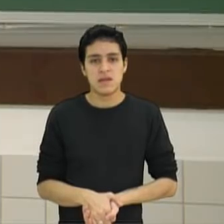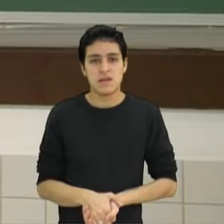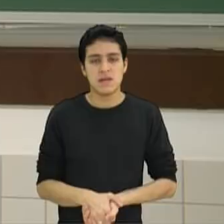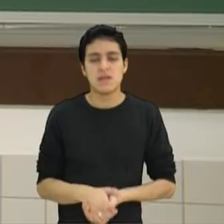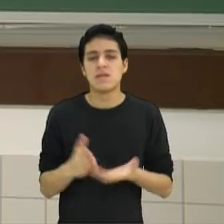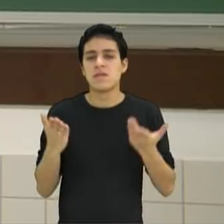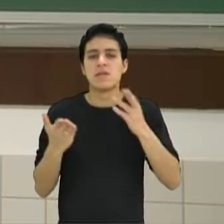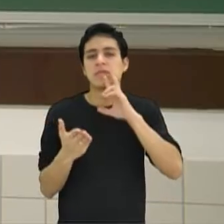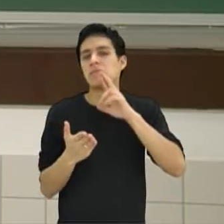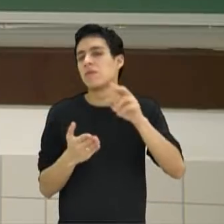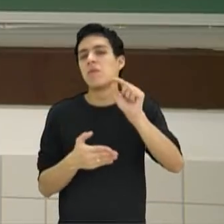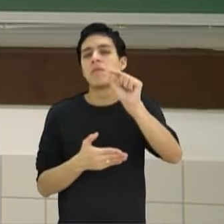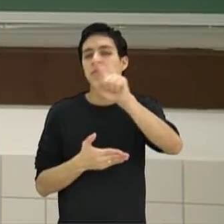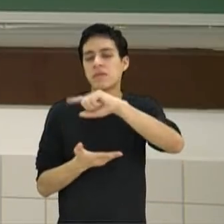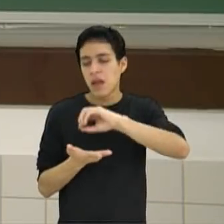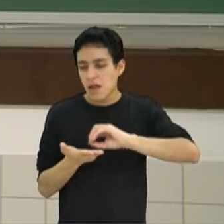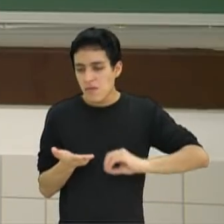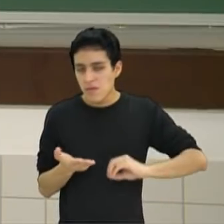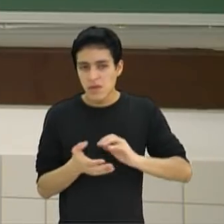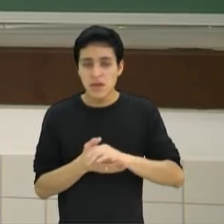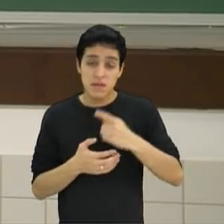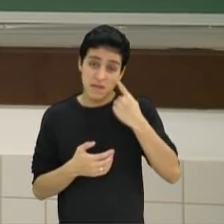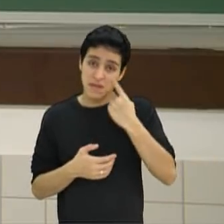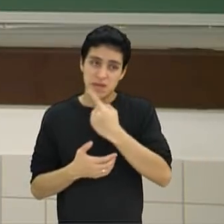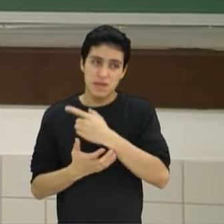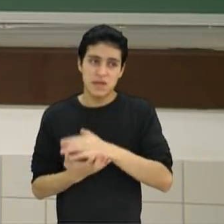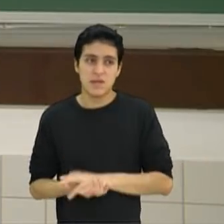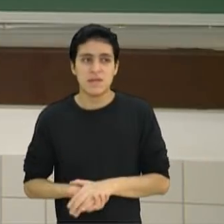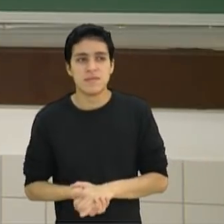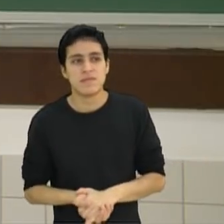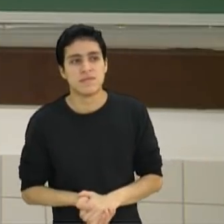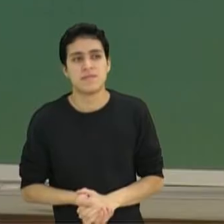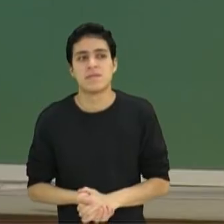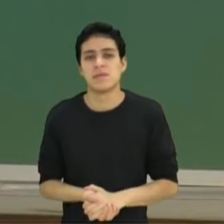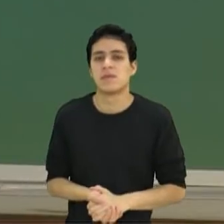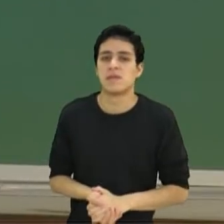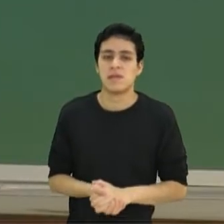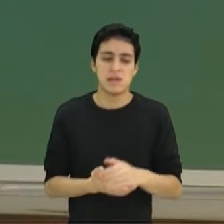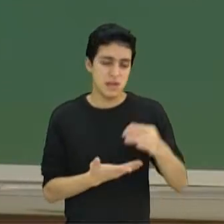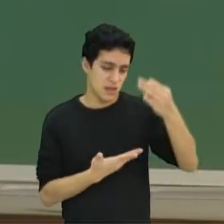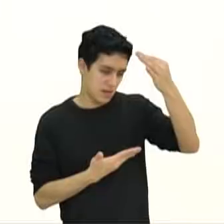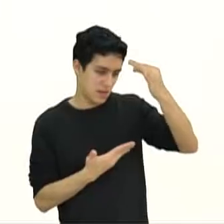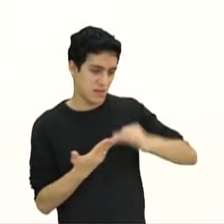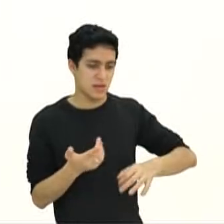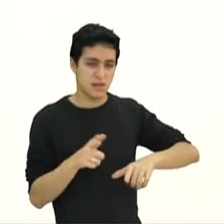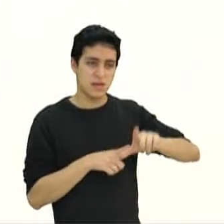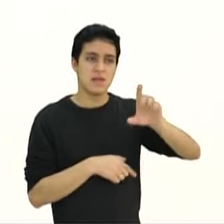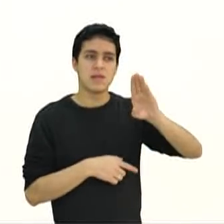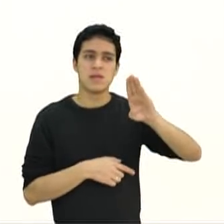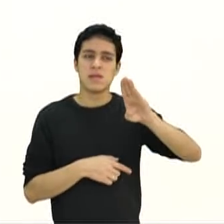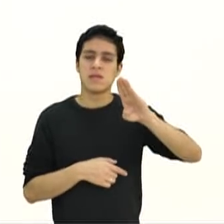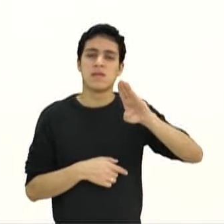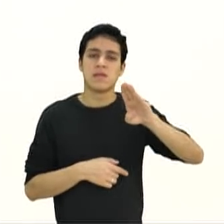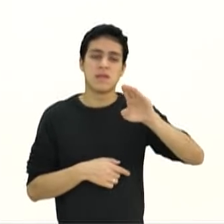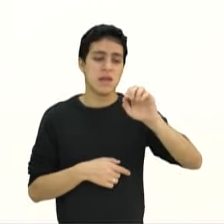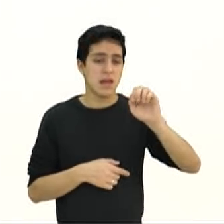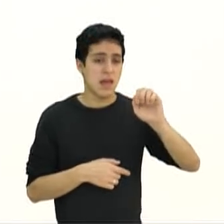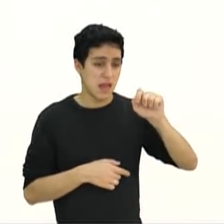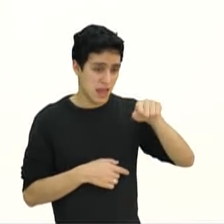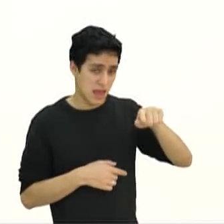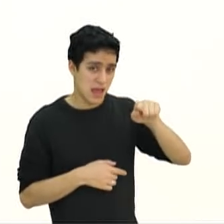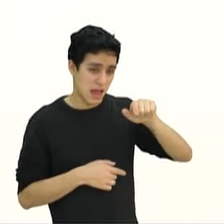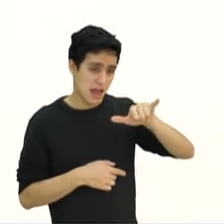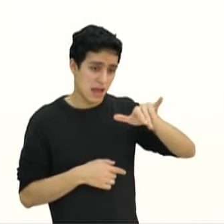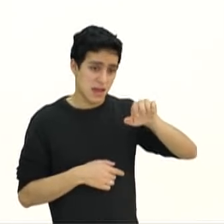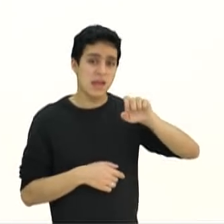Qual é a resposta? O que você anotou? Vamos conferir. A correta é letra B. Alice, ela propõe